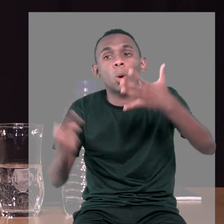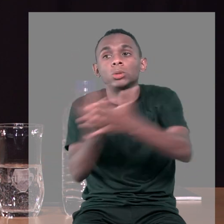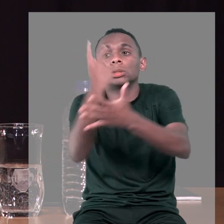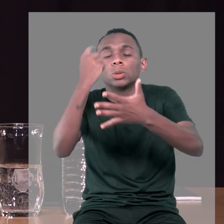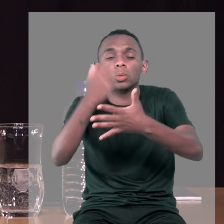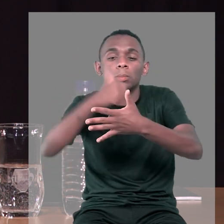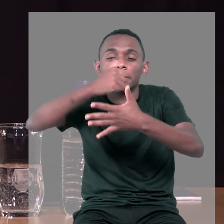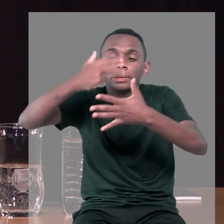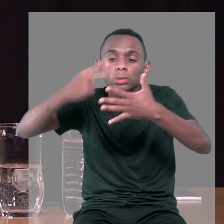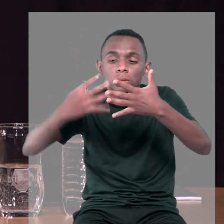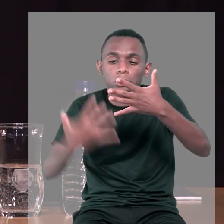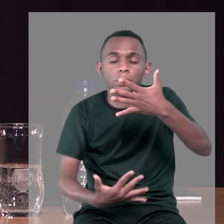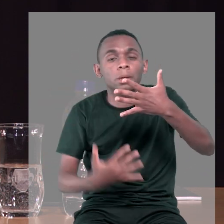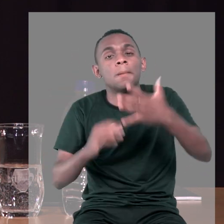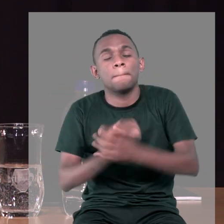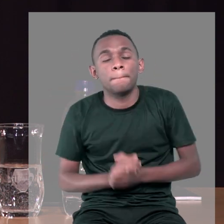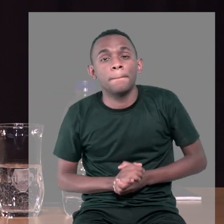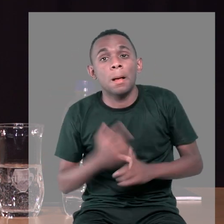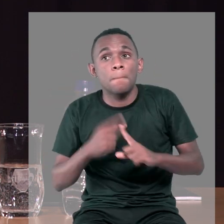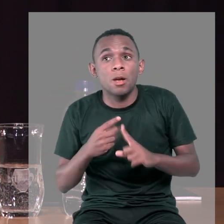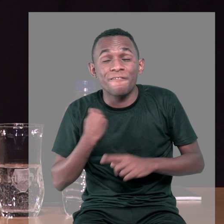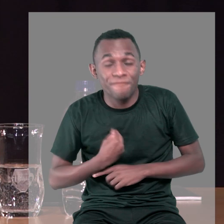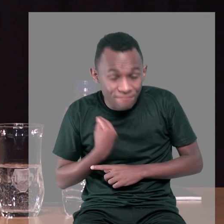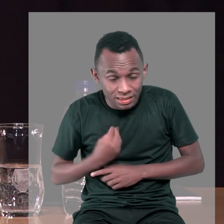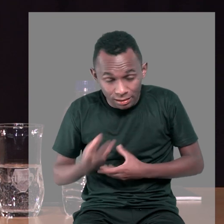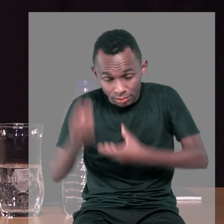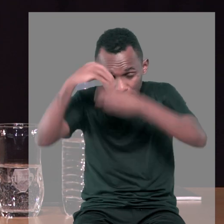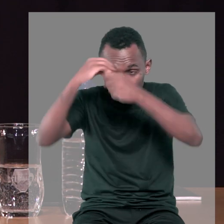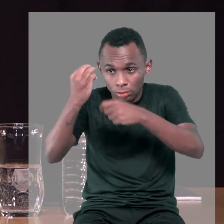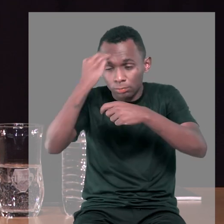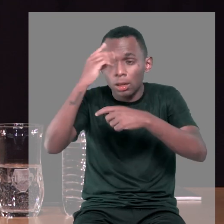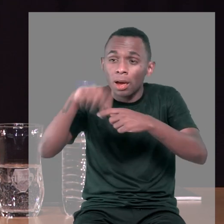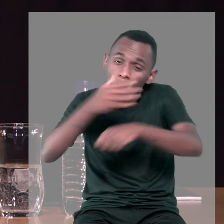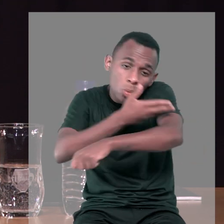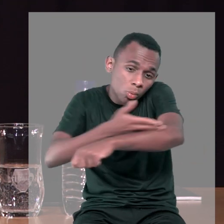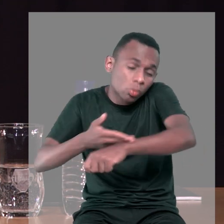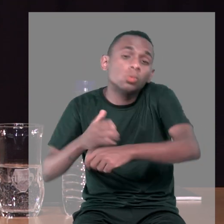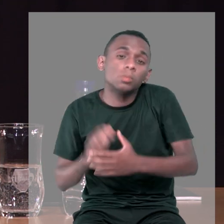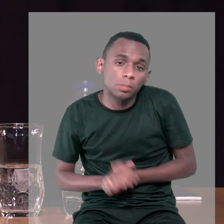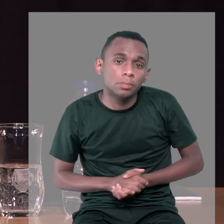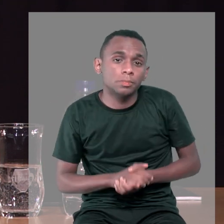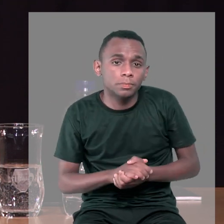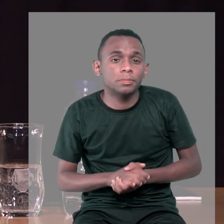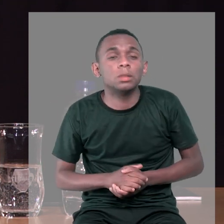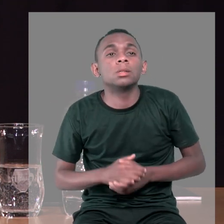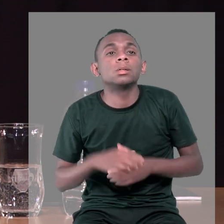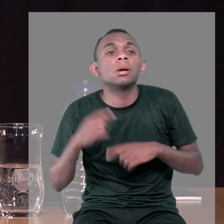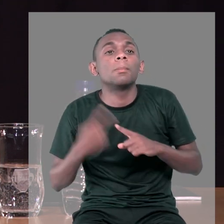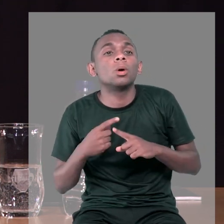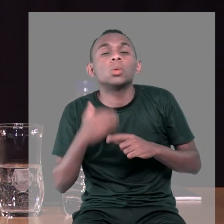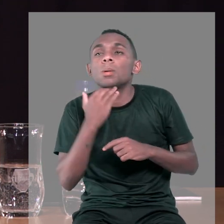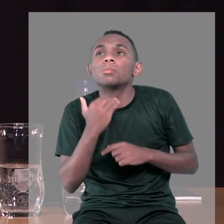a realidade. Eichmann, portanto, tinha essa inclinação, essa tendência a se esquecer das